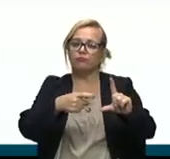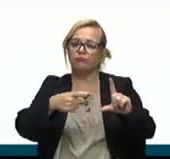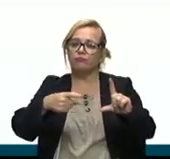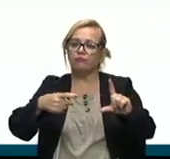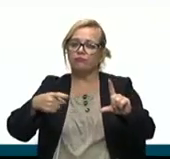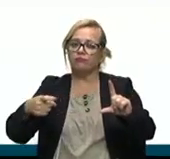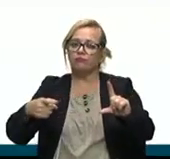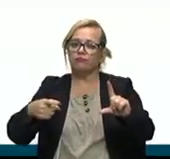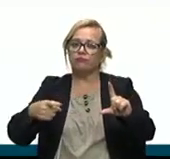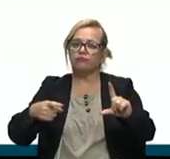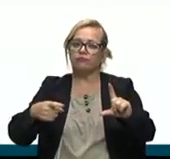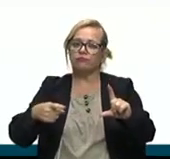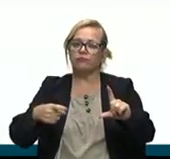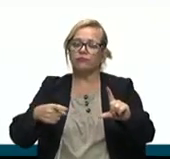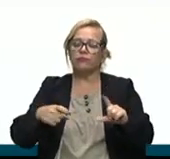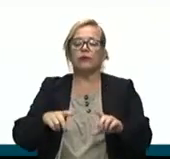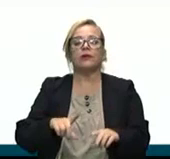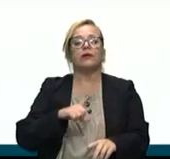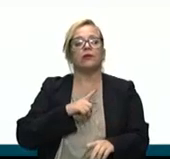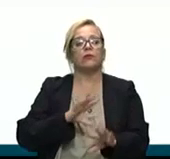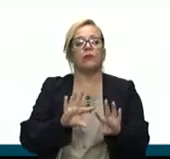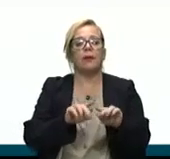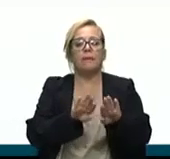uma reta.